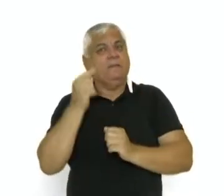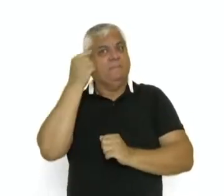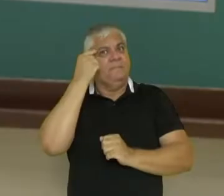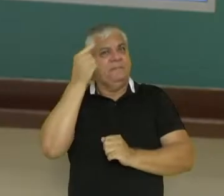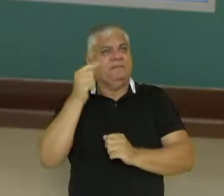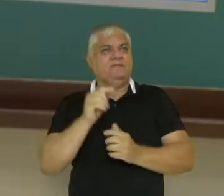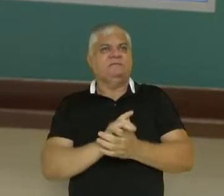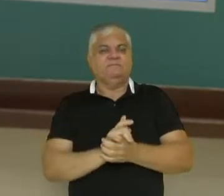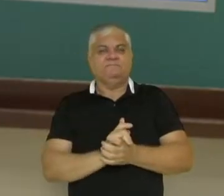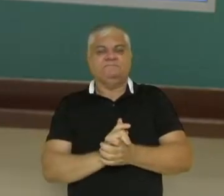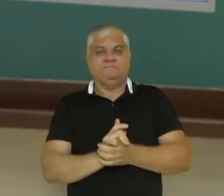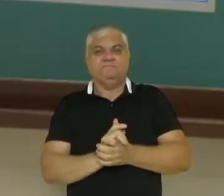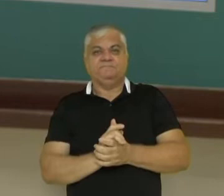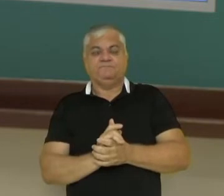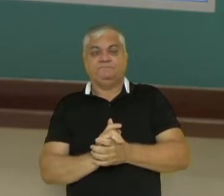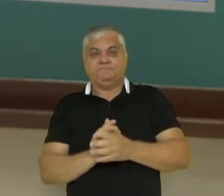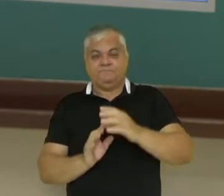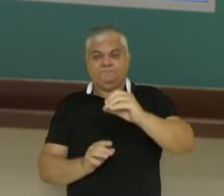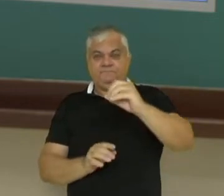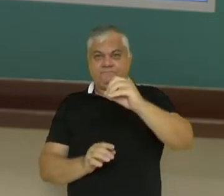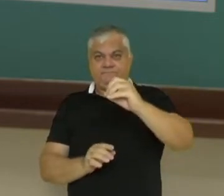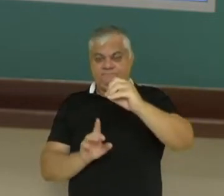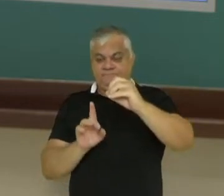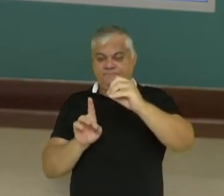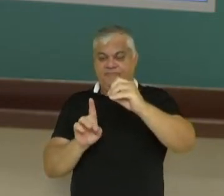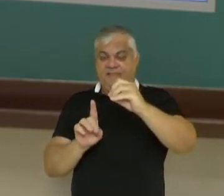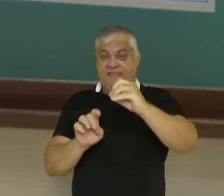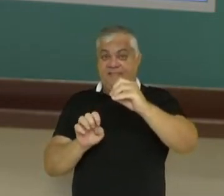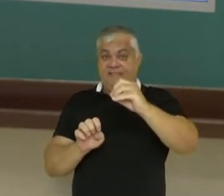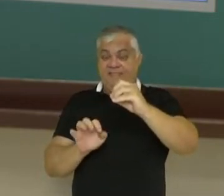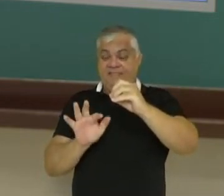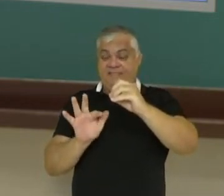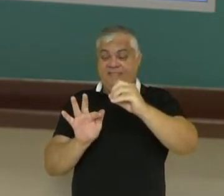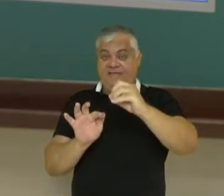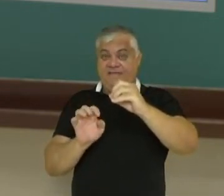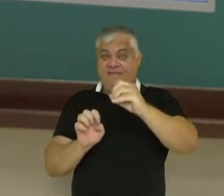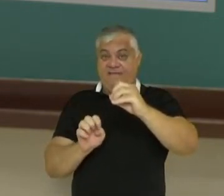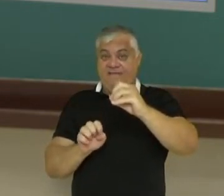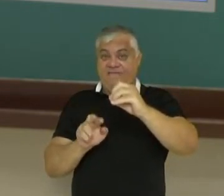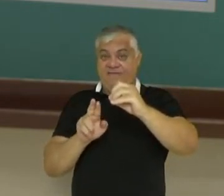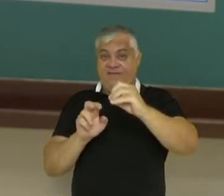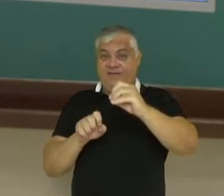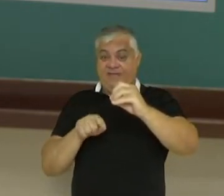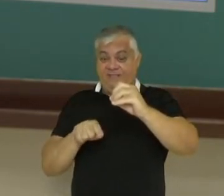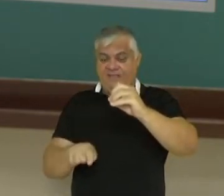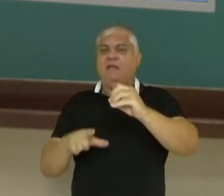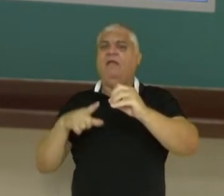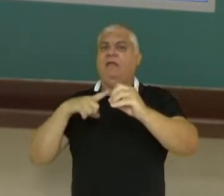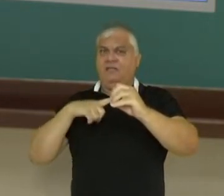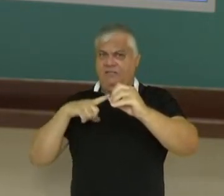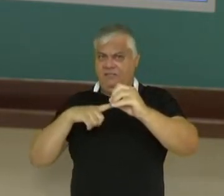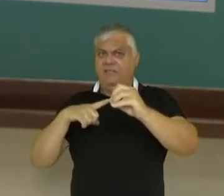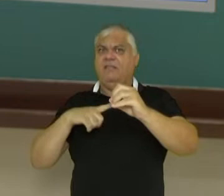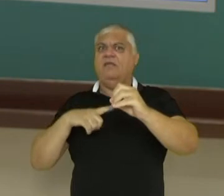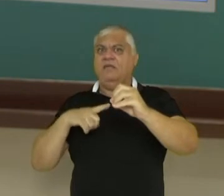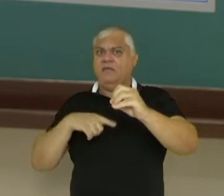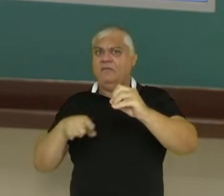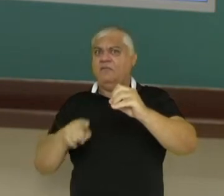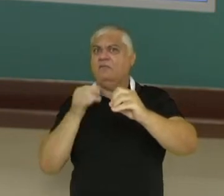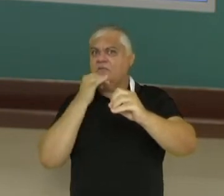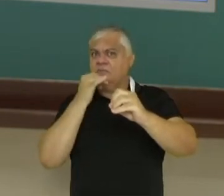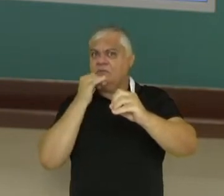seguinte: o deferente ele tem um centro. Esse centro desse deferente ele não é onde está a